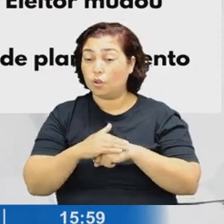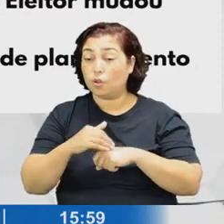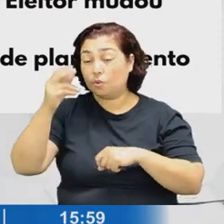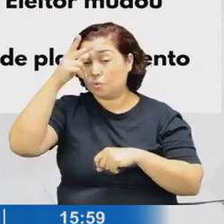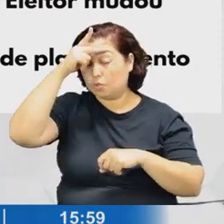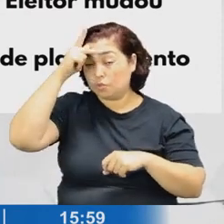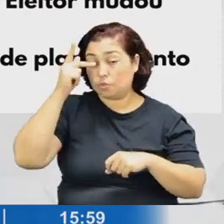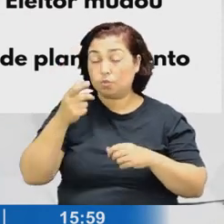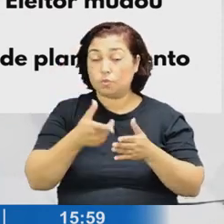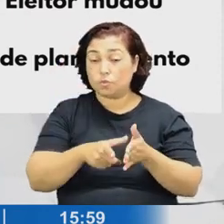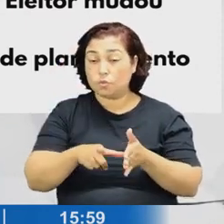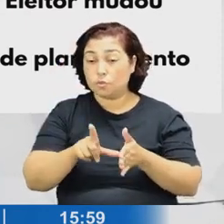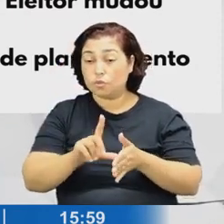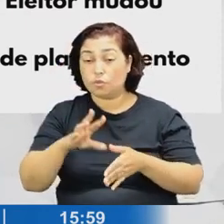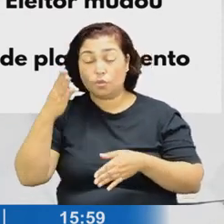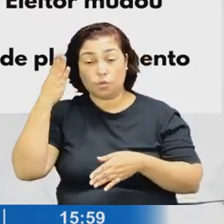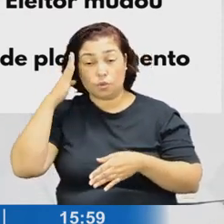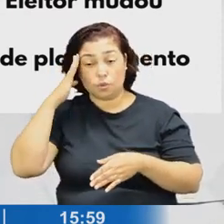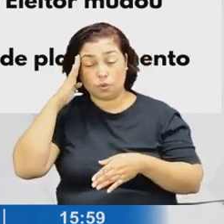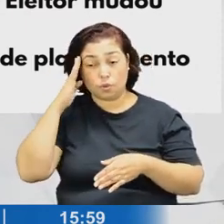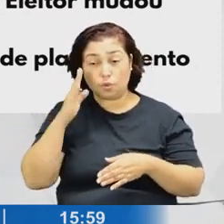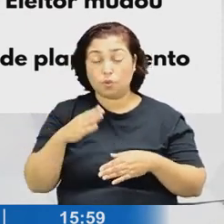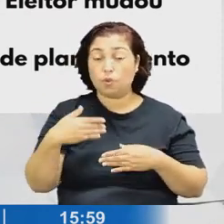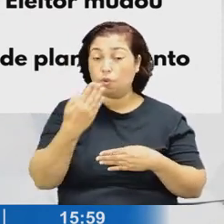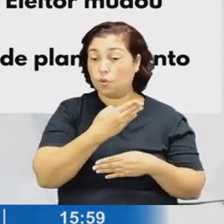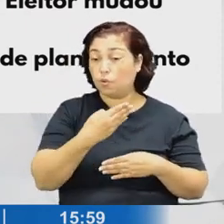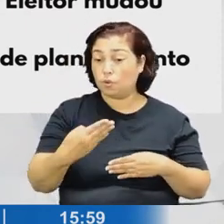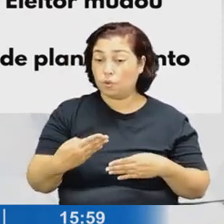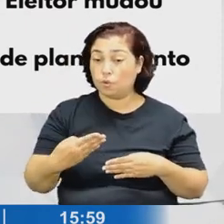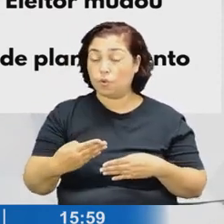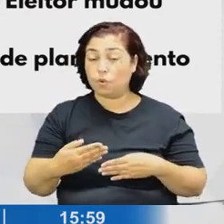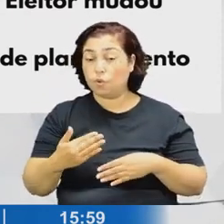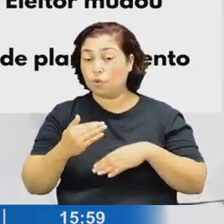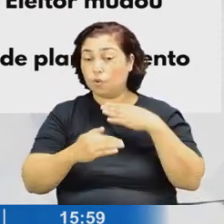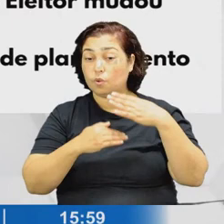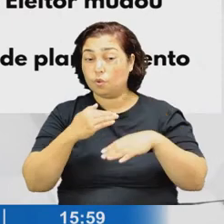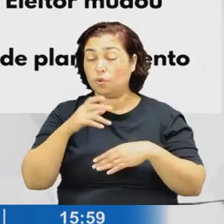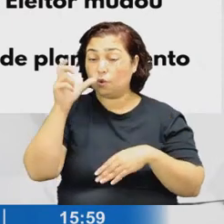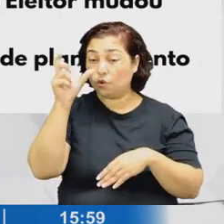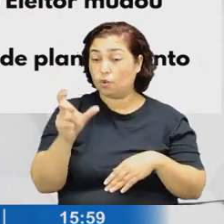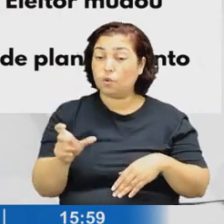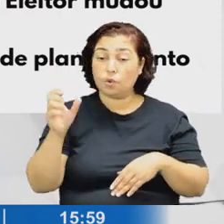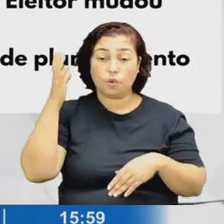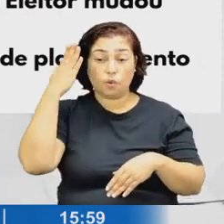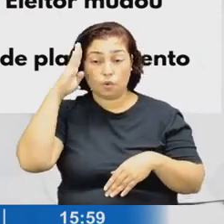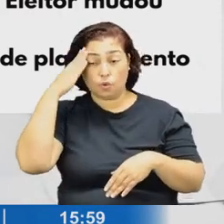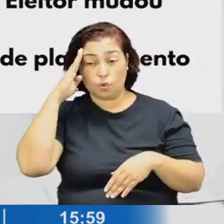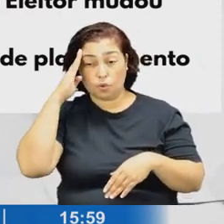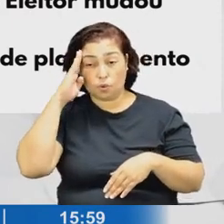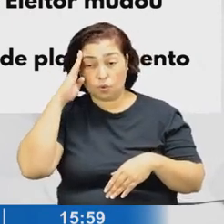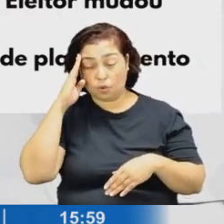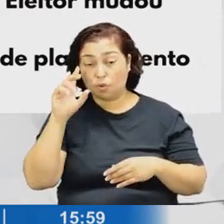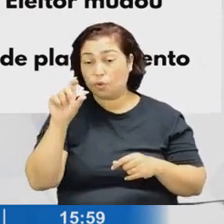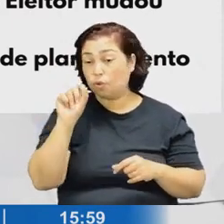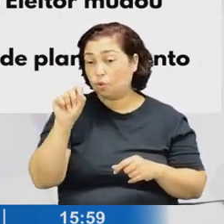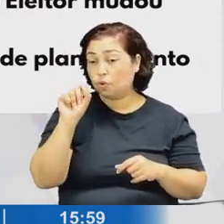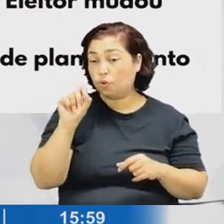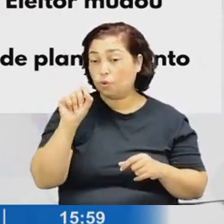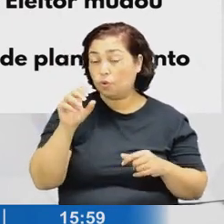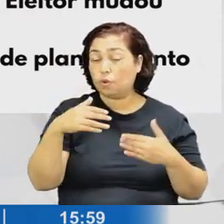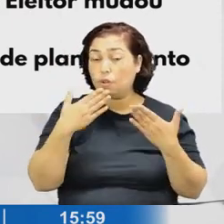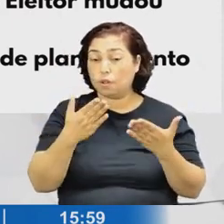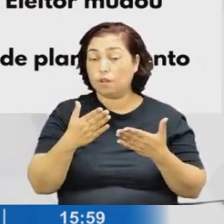antes tivesse entendido público você Só constrói a reputação quando você entende o teu público que quer entender o público